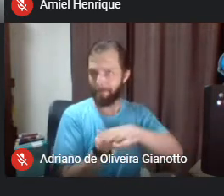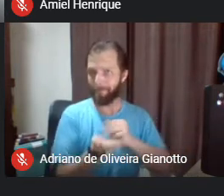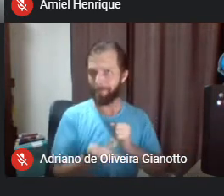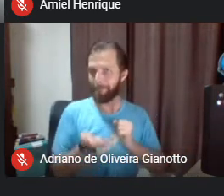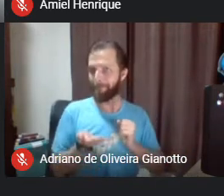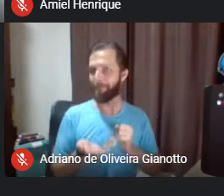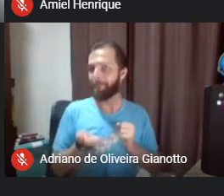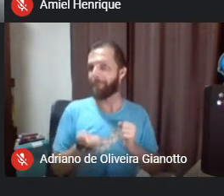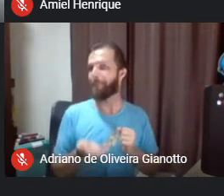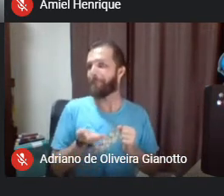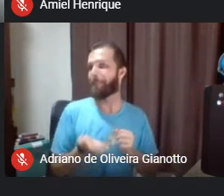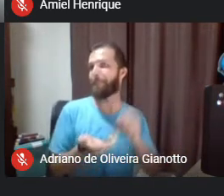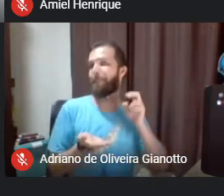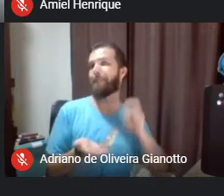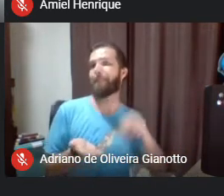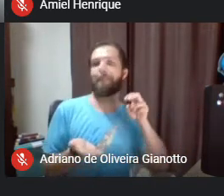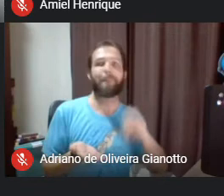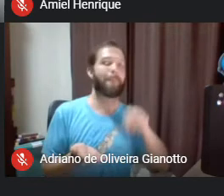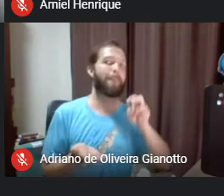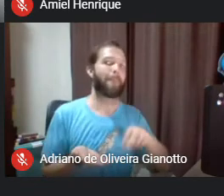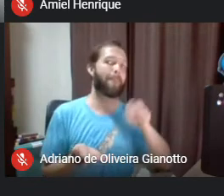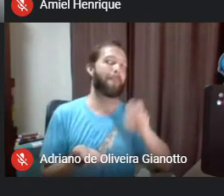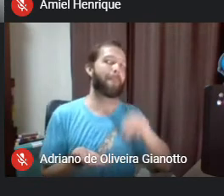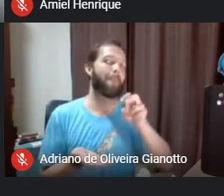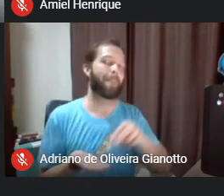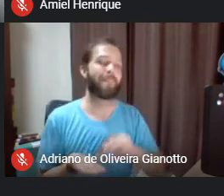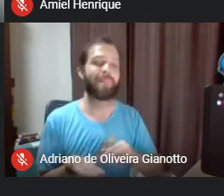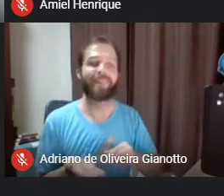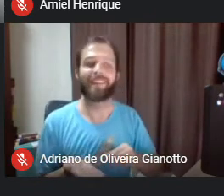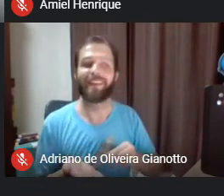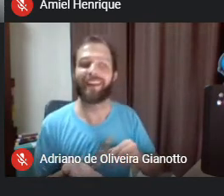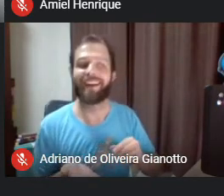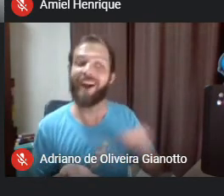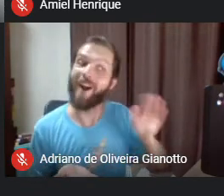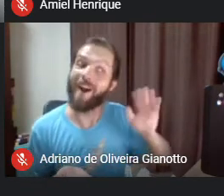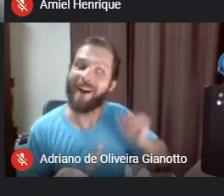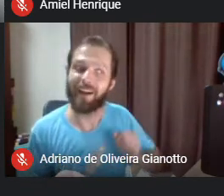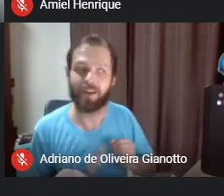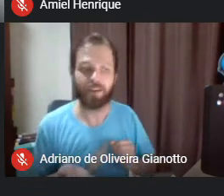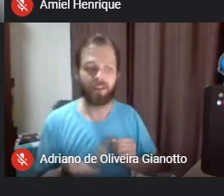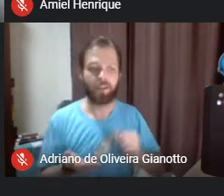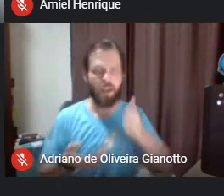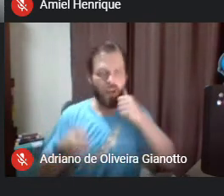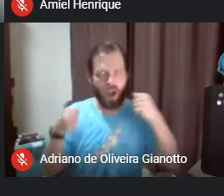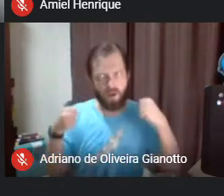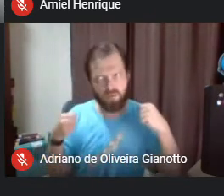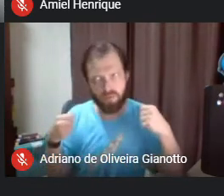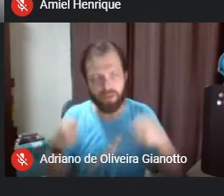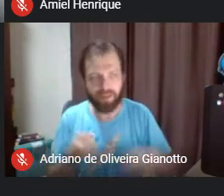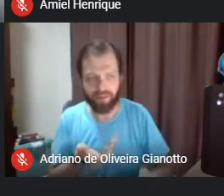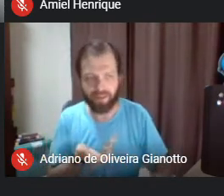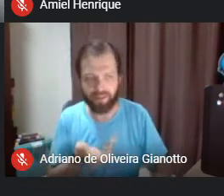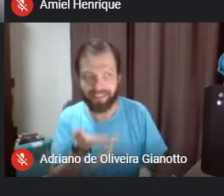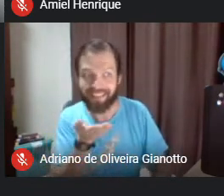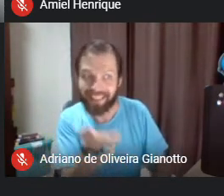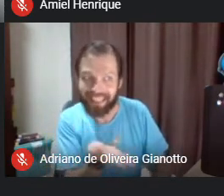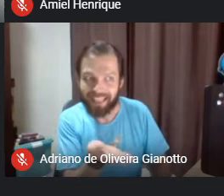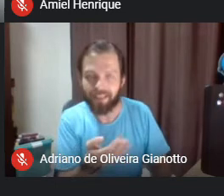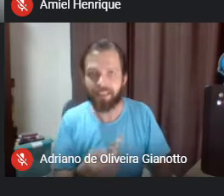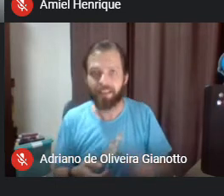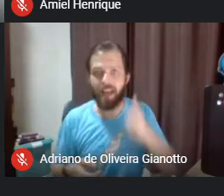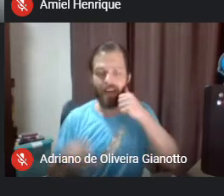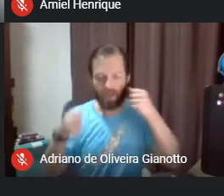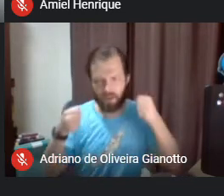me dá um... Você tem um pedaço de bolo? Pegou um pedaço de bolo com essa outra moça, né? E a menina